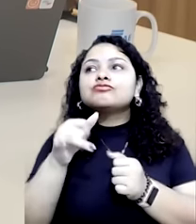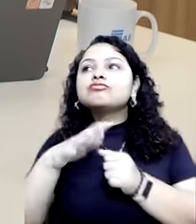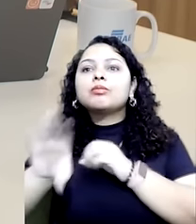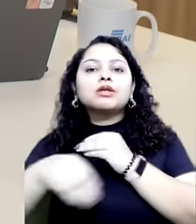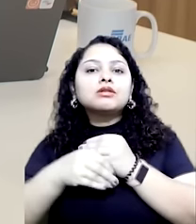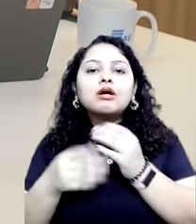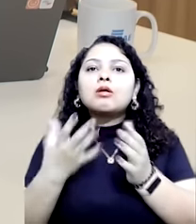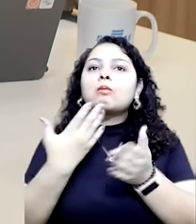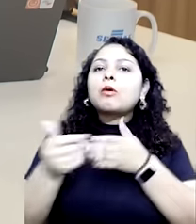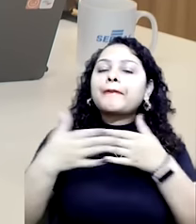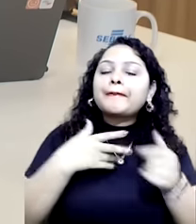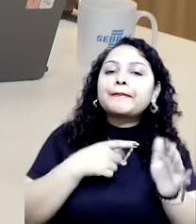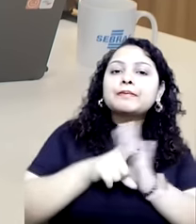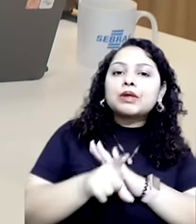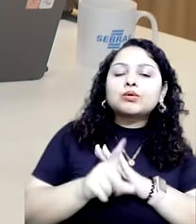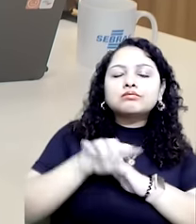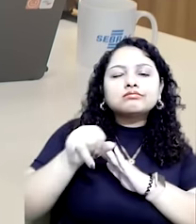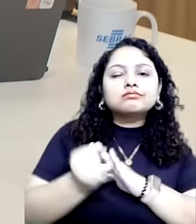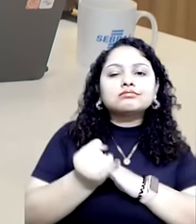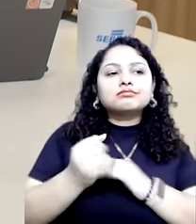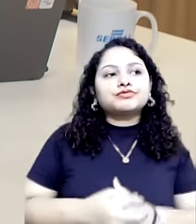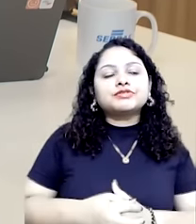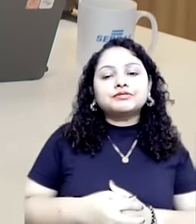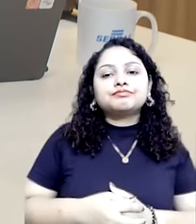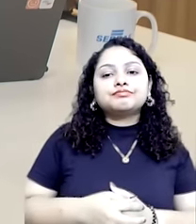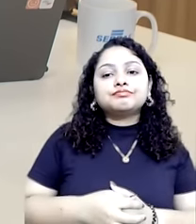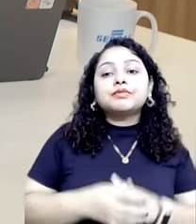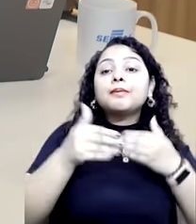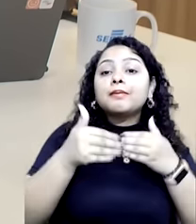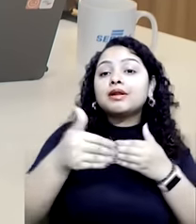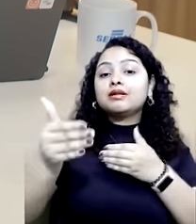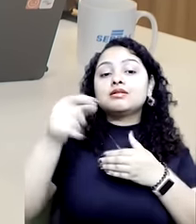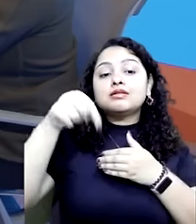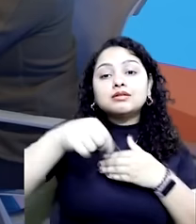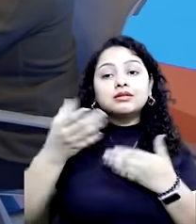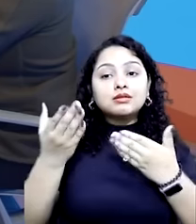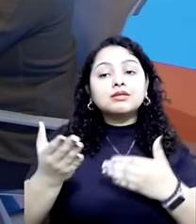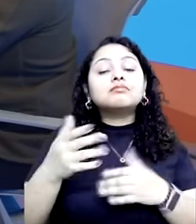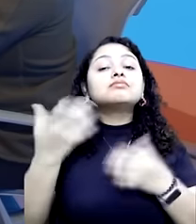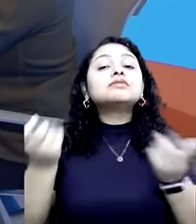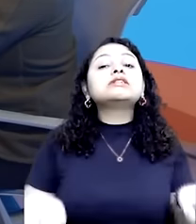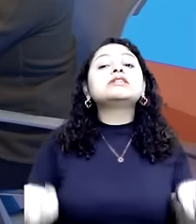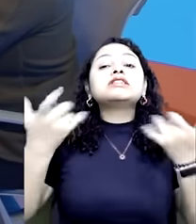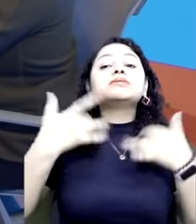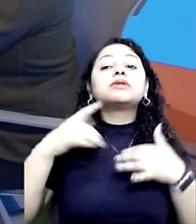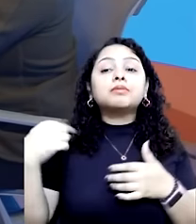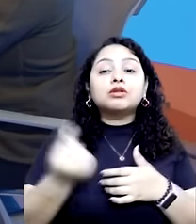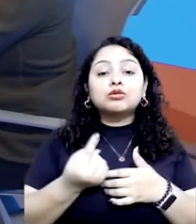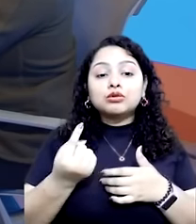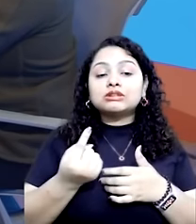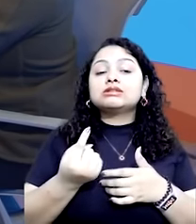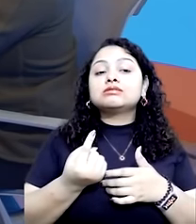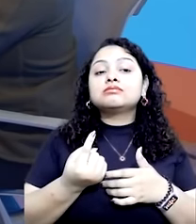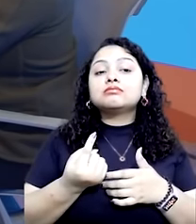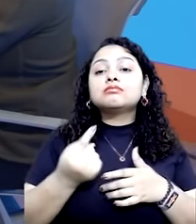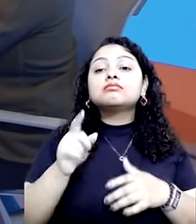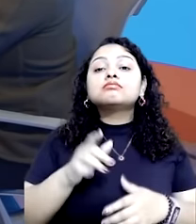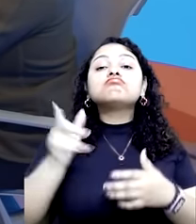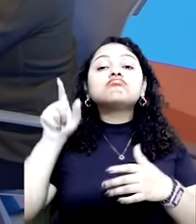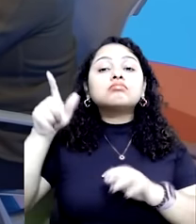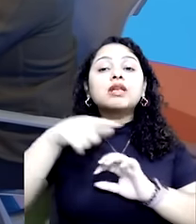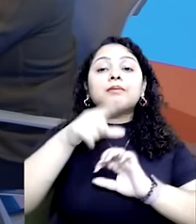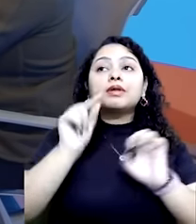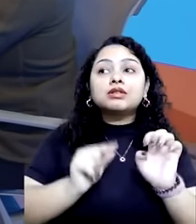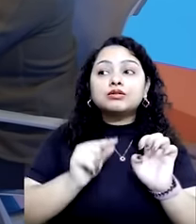comentário alguma pergunta aproveitem e para iniciarmos Kate conta pra gente por que que é importante para o empreendedor